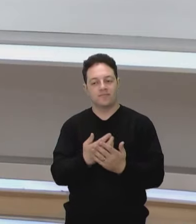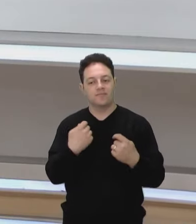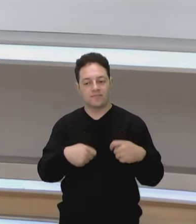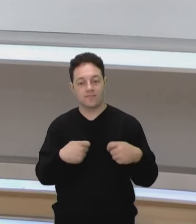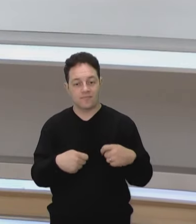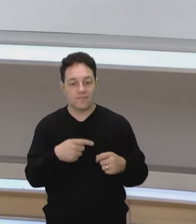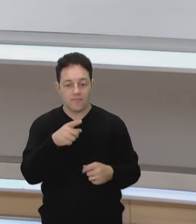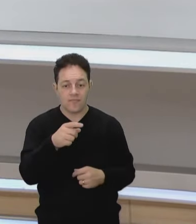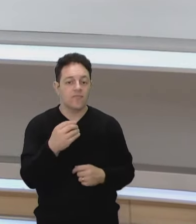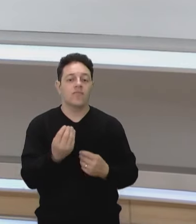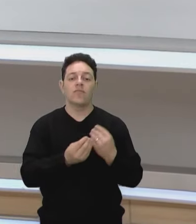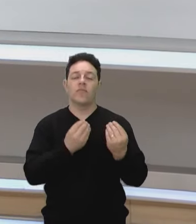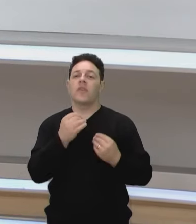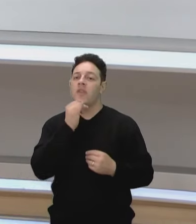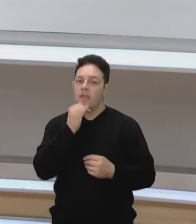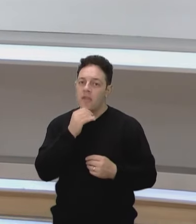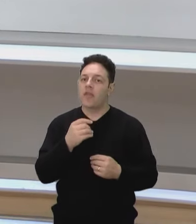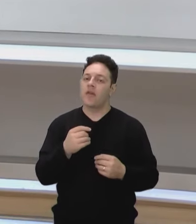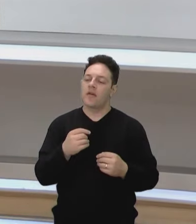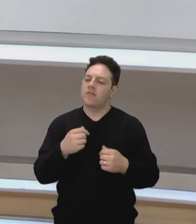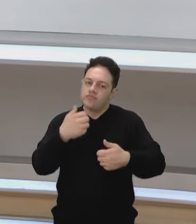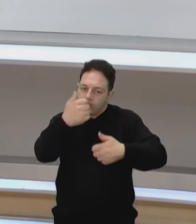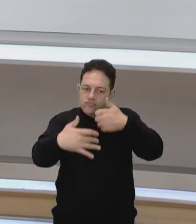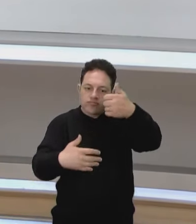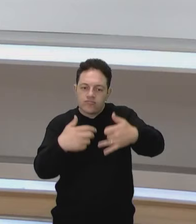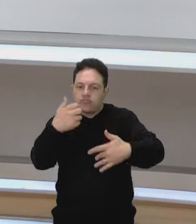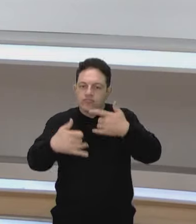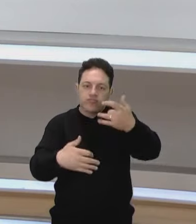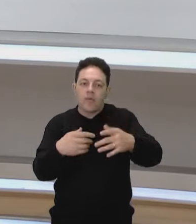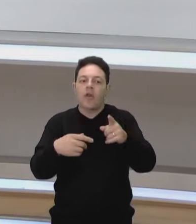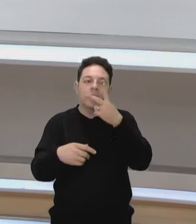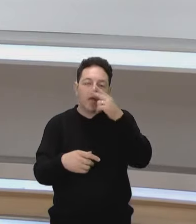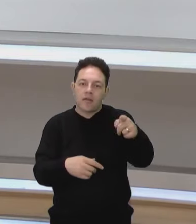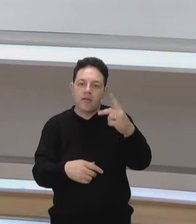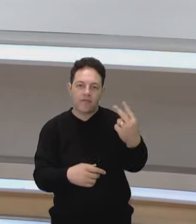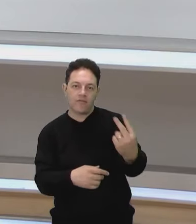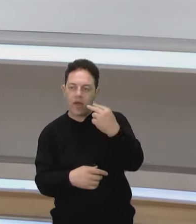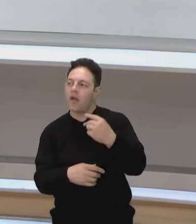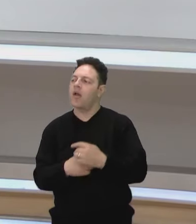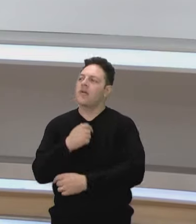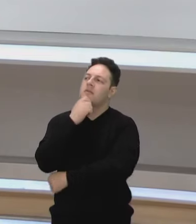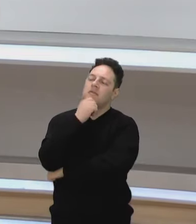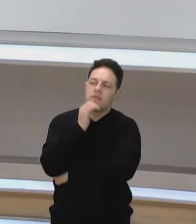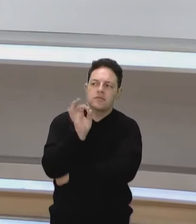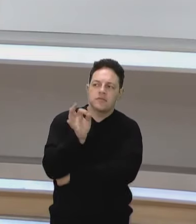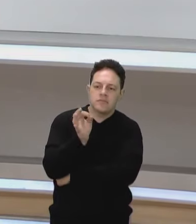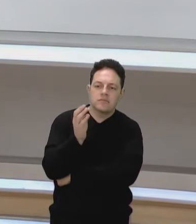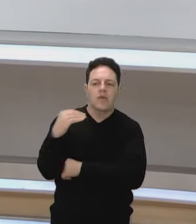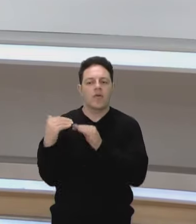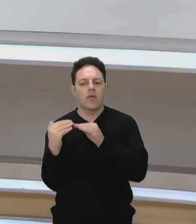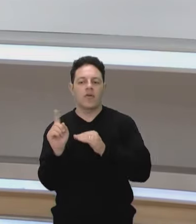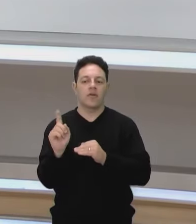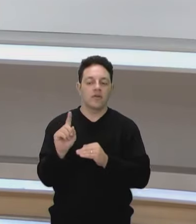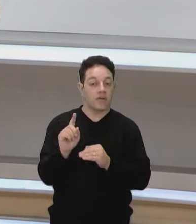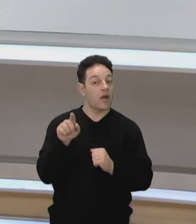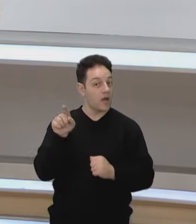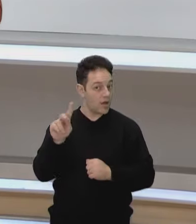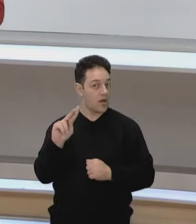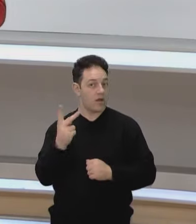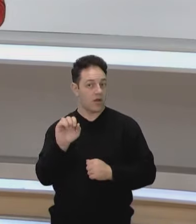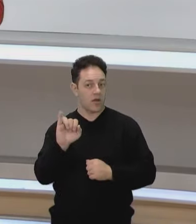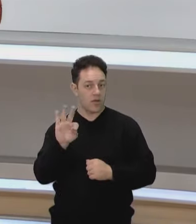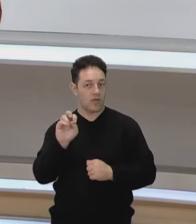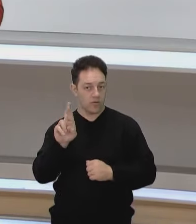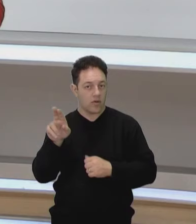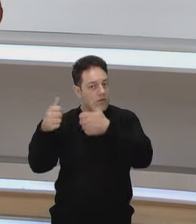aí justificar a ideia para convencer o outro colega. Por que é melhor? O Heitor disse as considerações dele, mas por